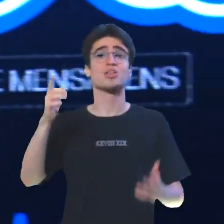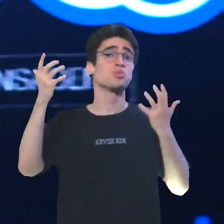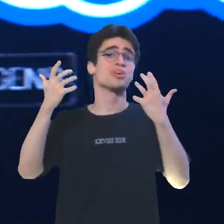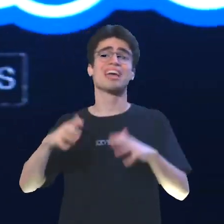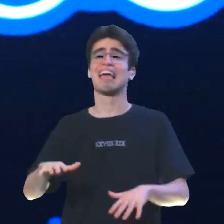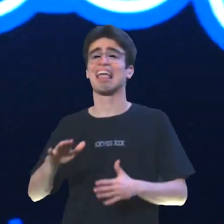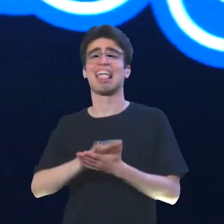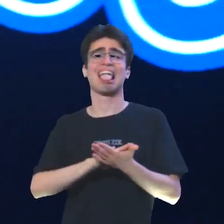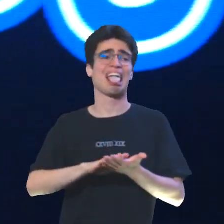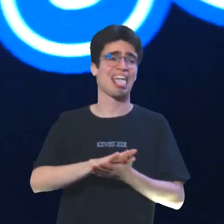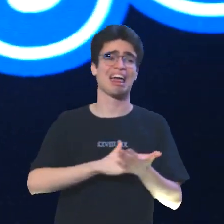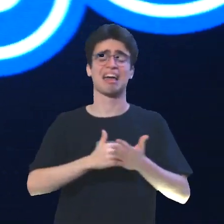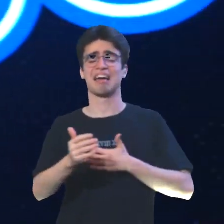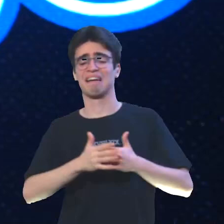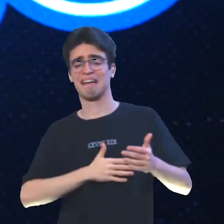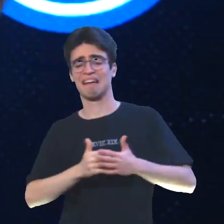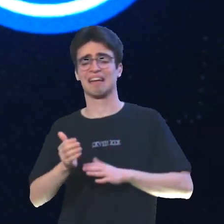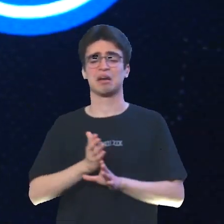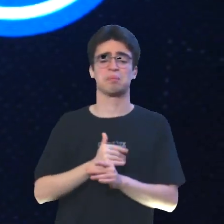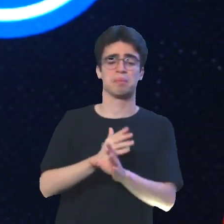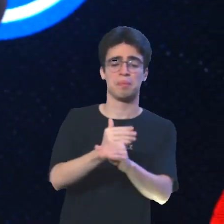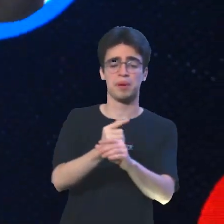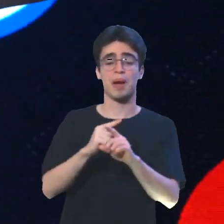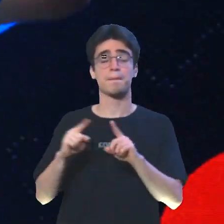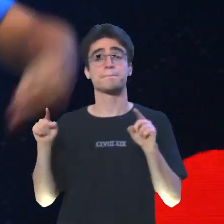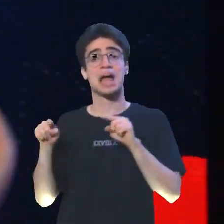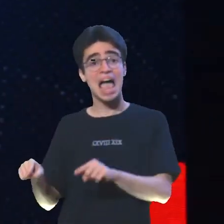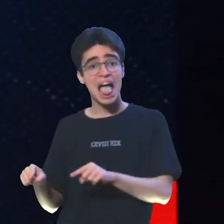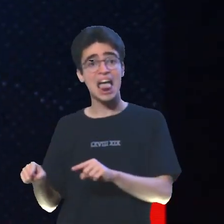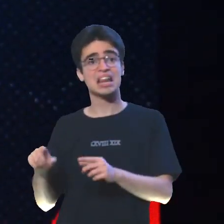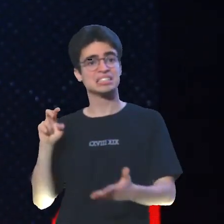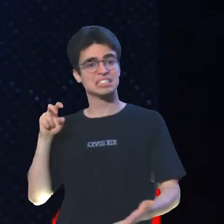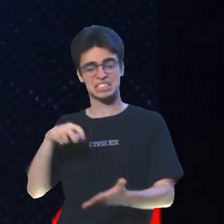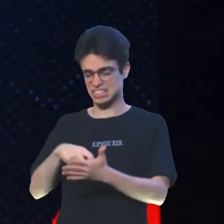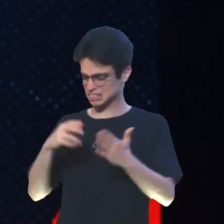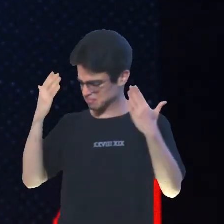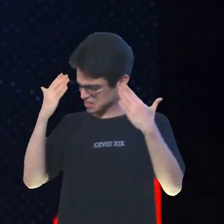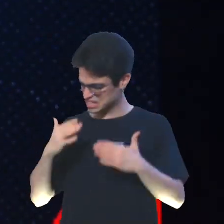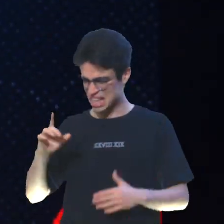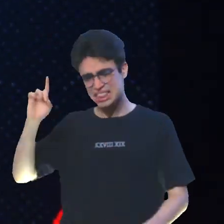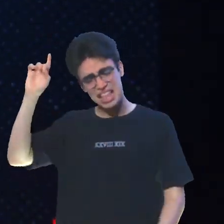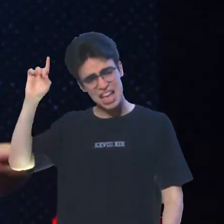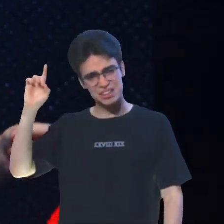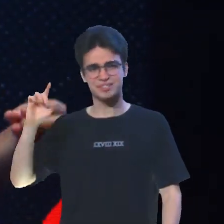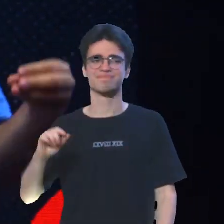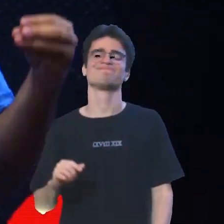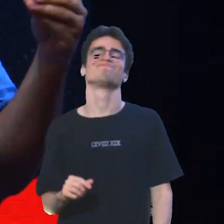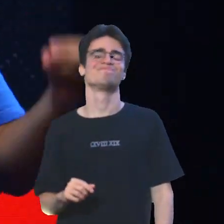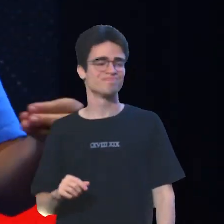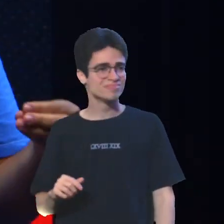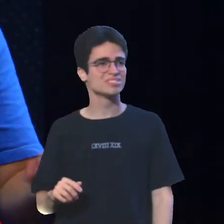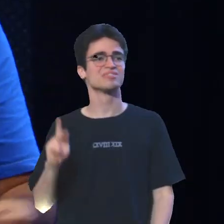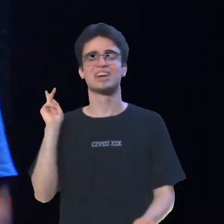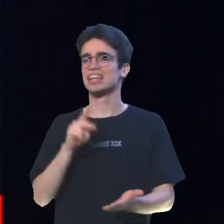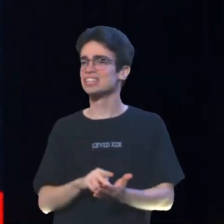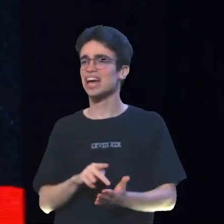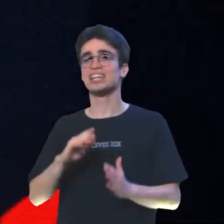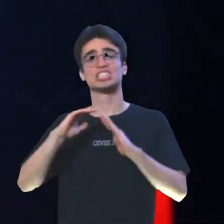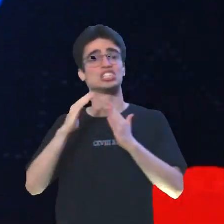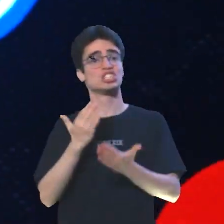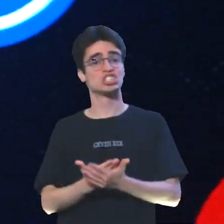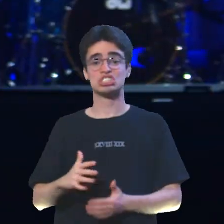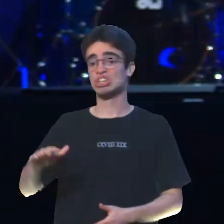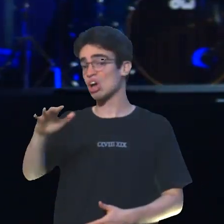com nada na escola, e eles se renderem a Cristo, foi algo que mexeu com a